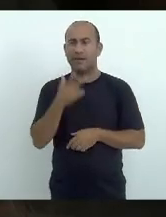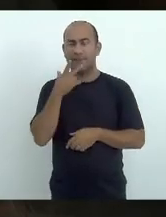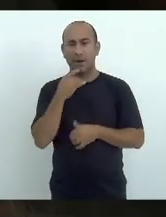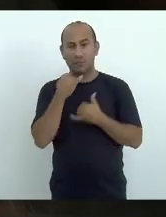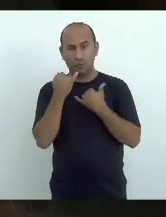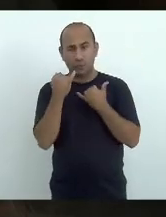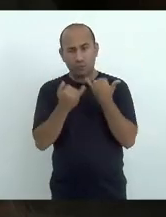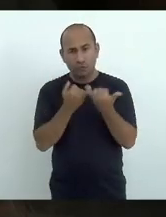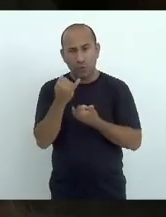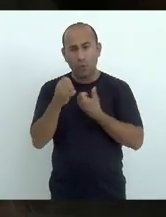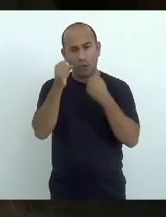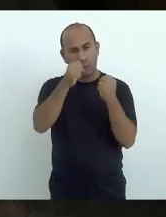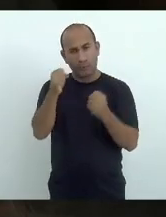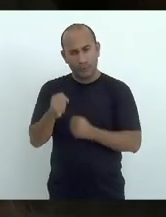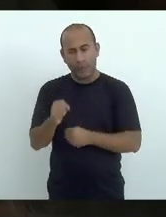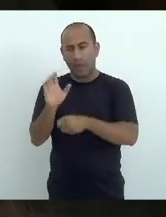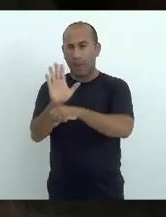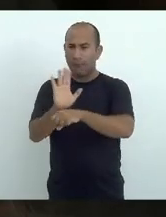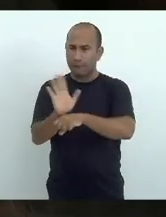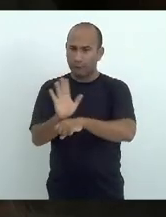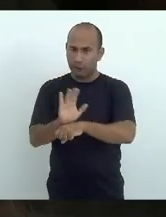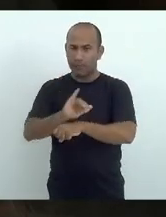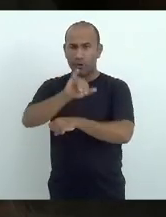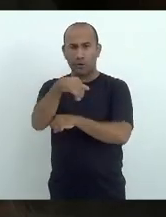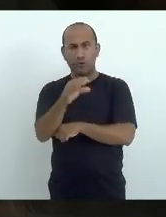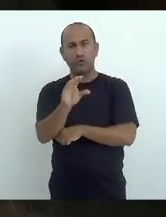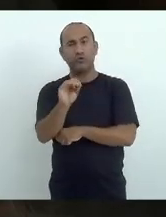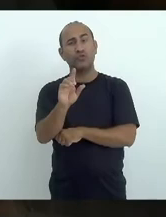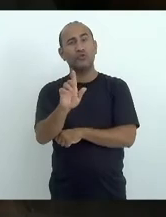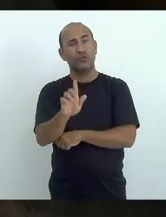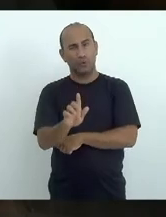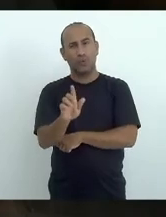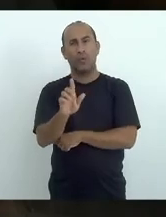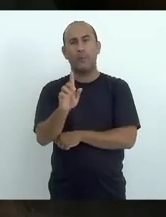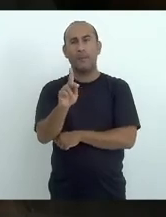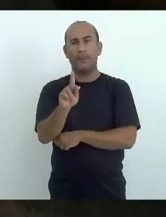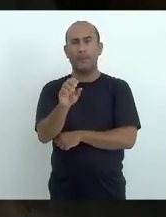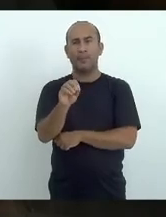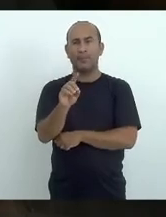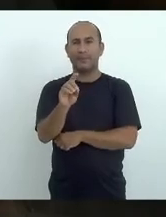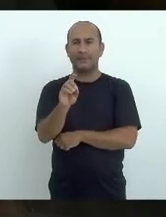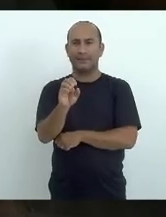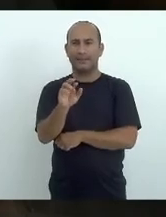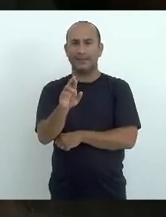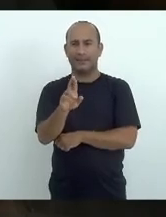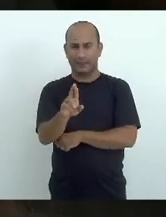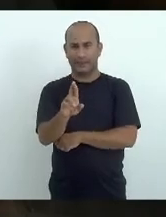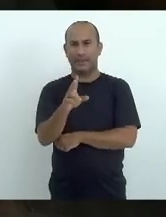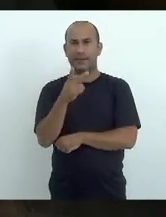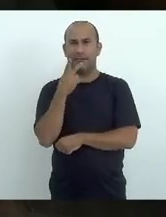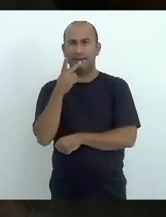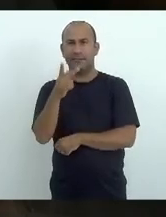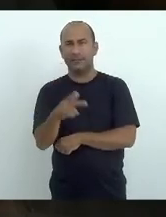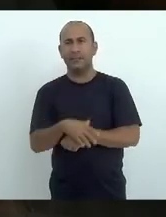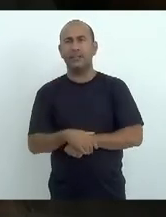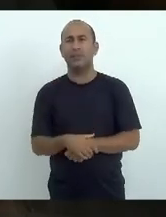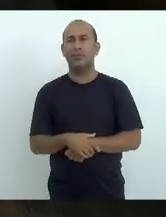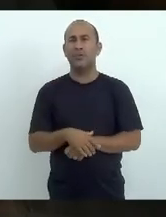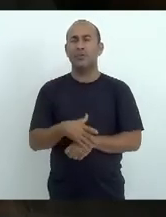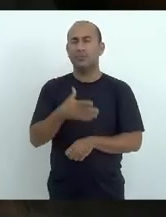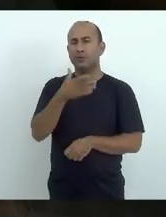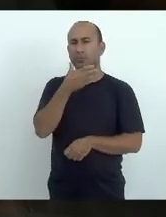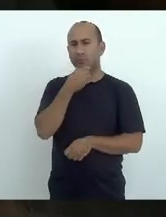Poder, é um filme de um dos grandes cineastas do nosso tempo, o Costa Gravas, ele